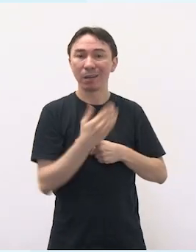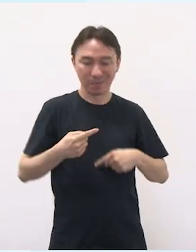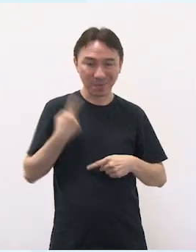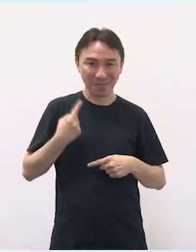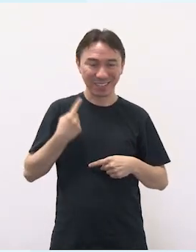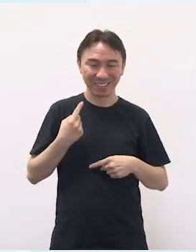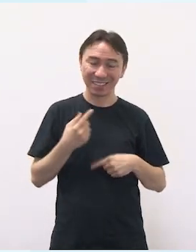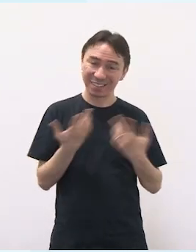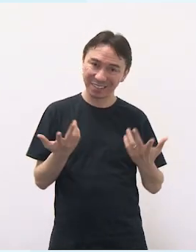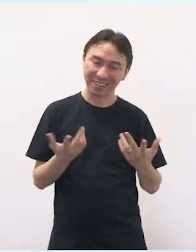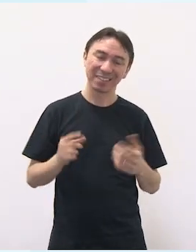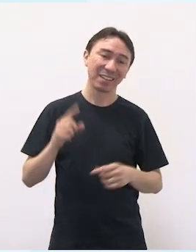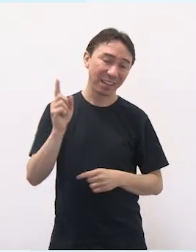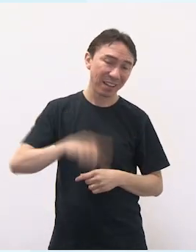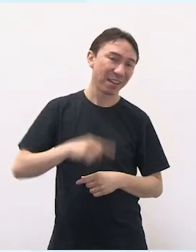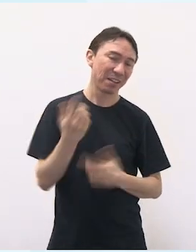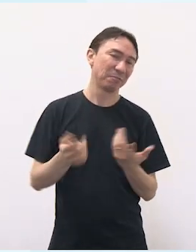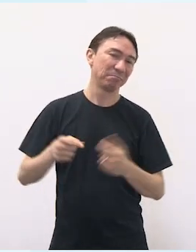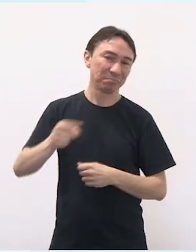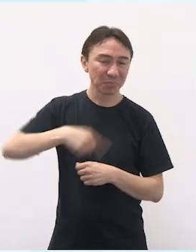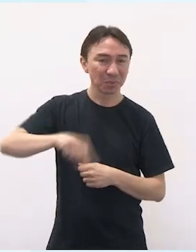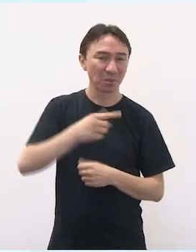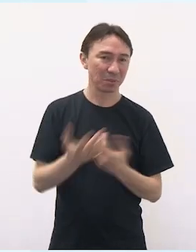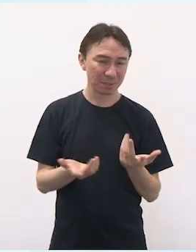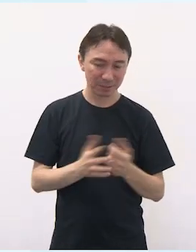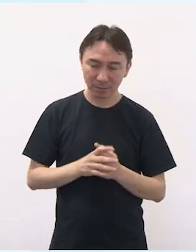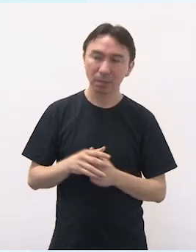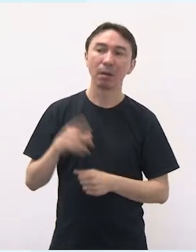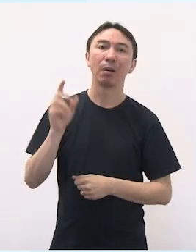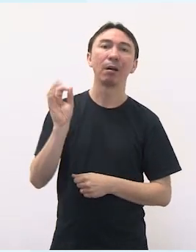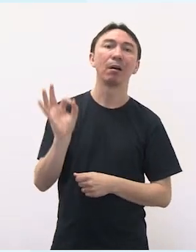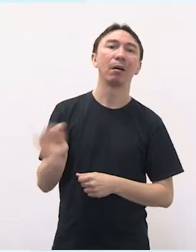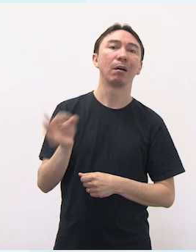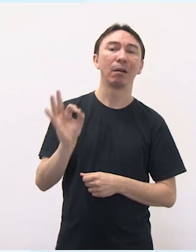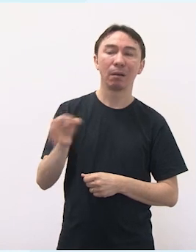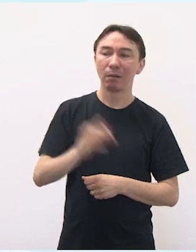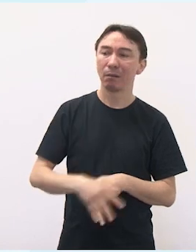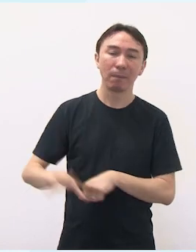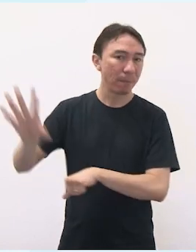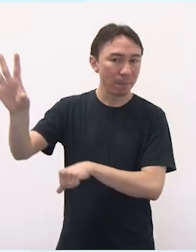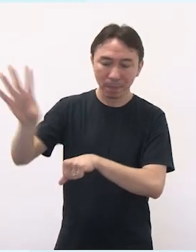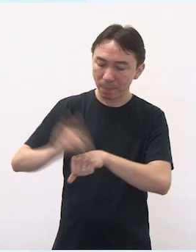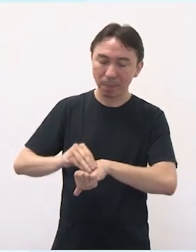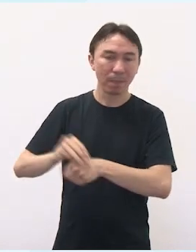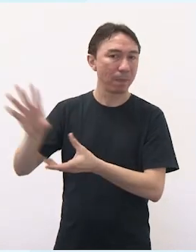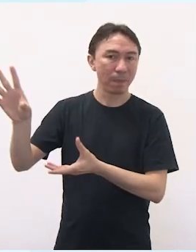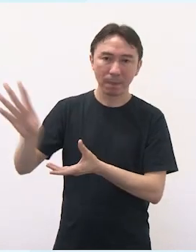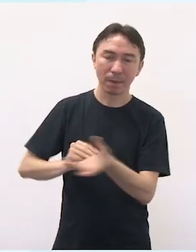foi essa a nossa inspiração. Pode passar?